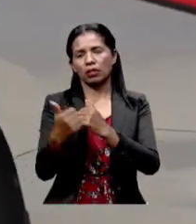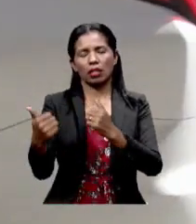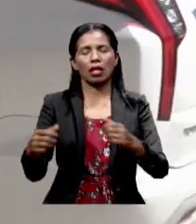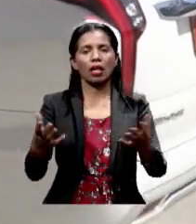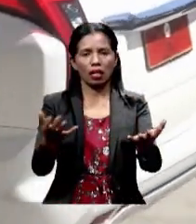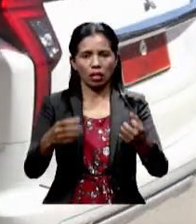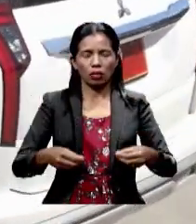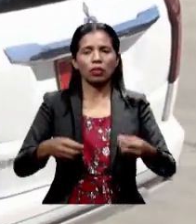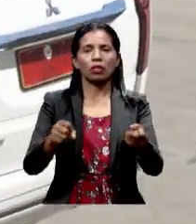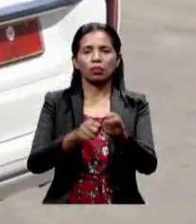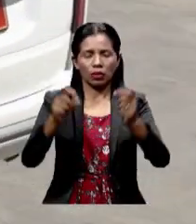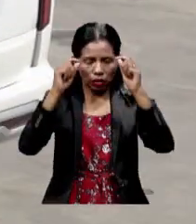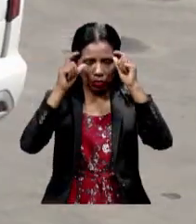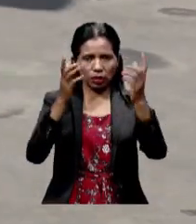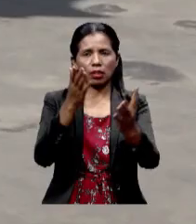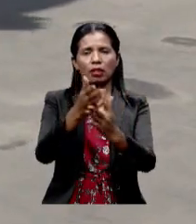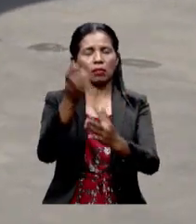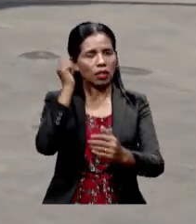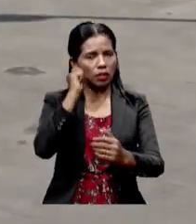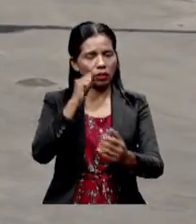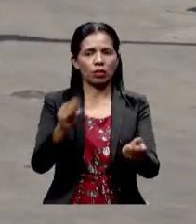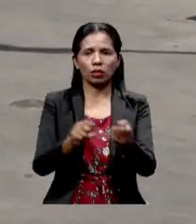ba Timor-Leste na adesão ba ASEAN, no